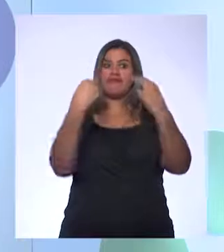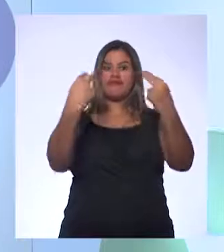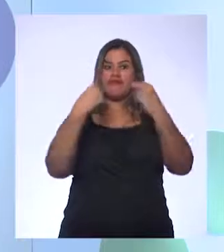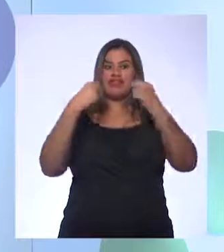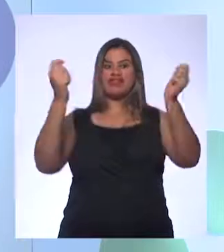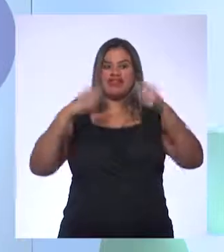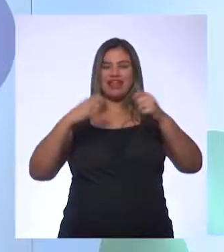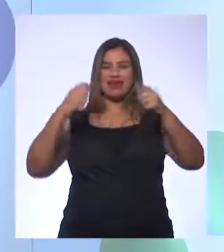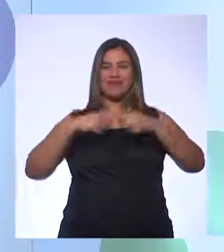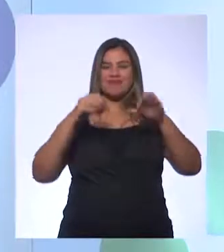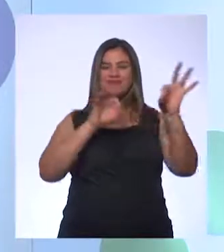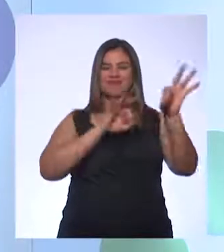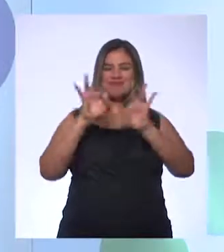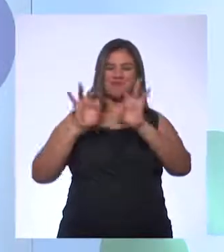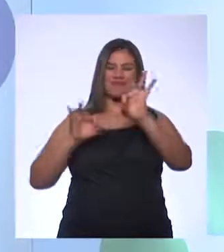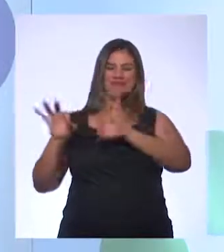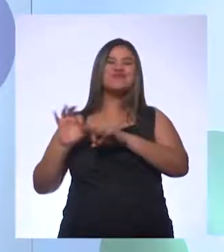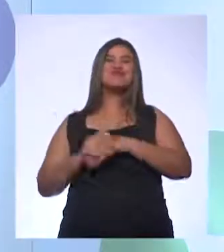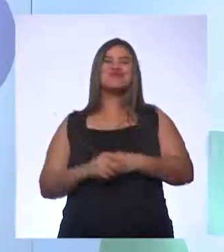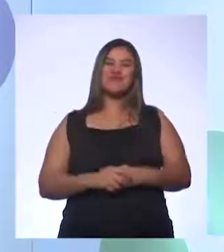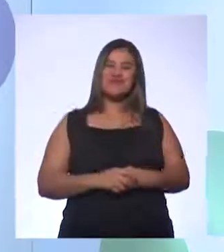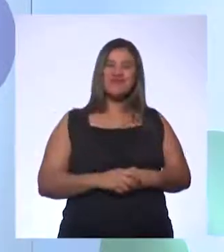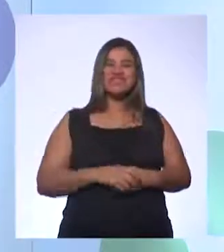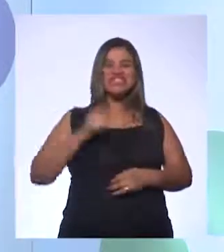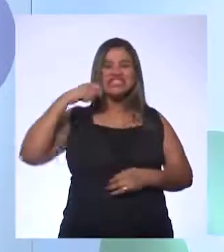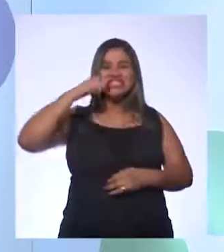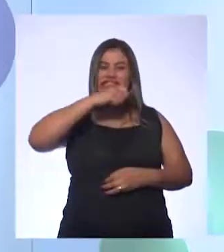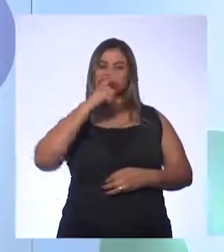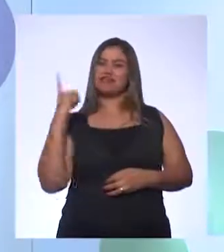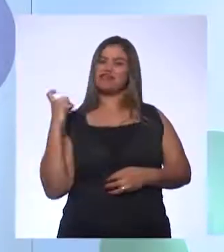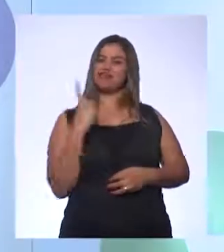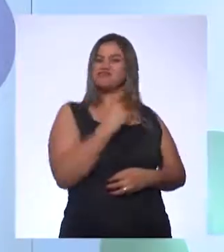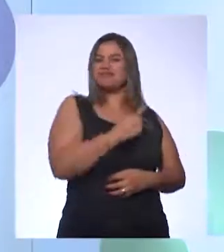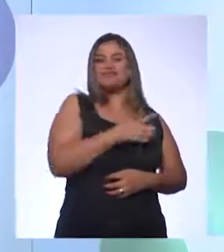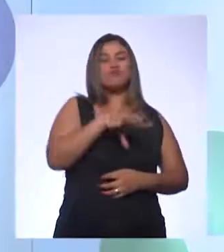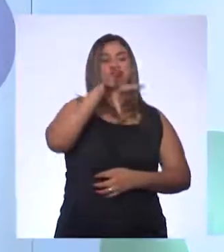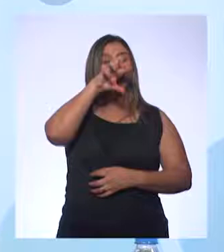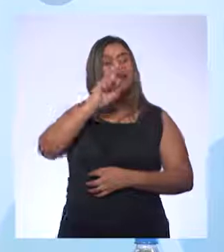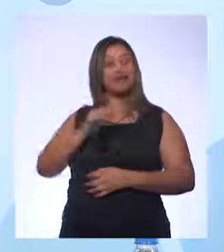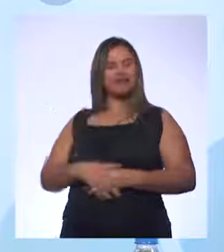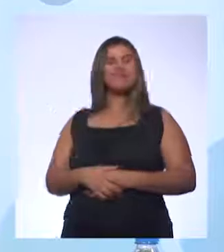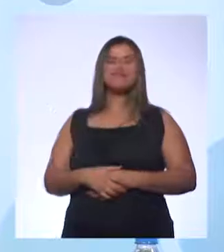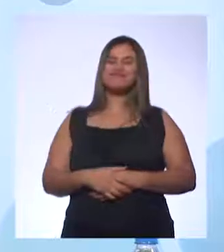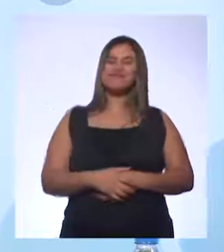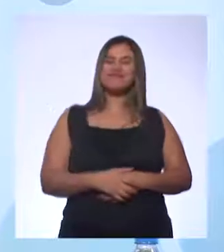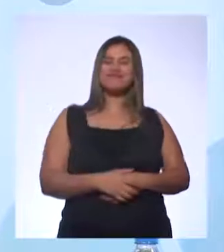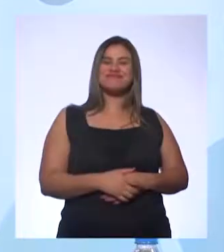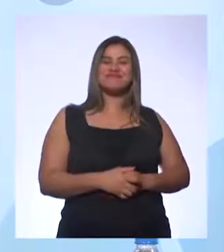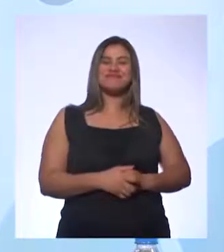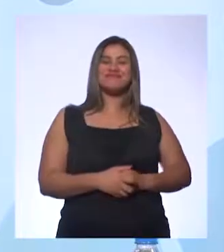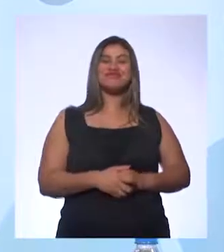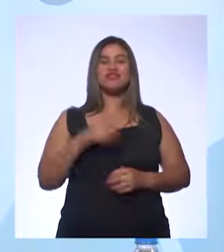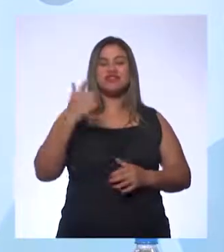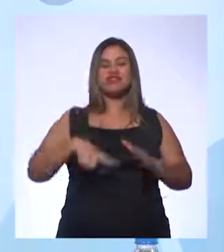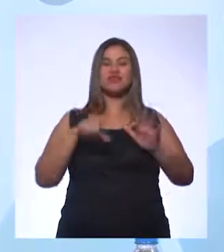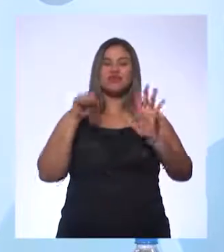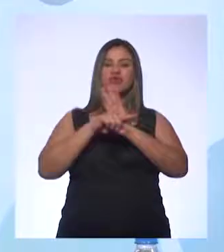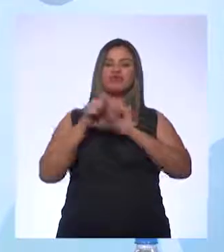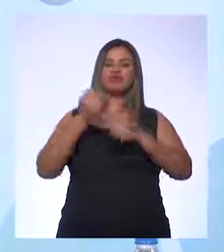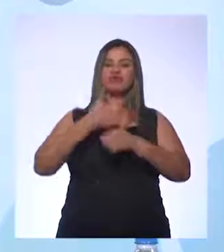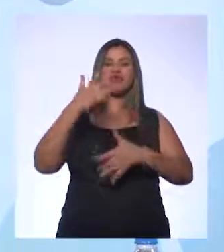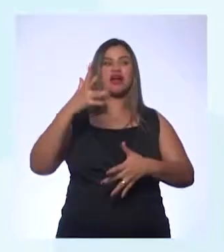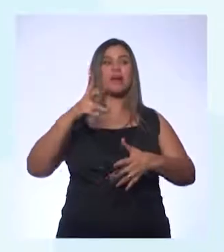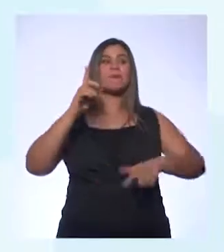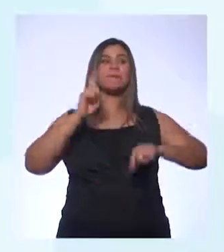né? Bonitinho, organizado, né? Dente escovado, perfumado, bonitinho, isso aí. Super. Turma, então, mais uma pergunta no chat.